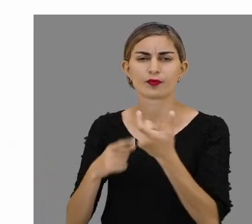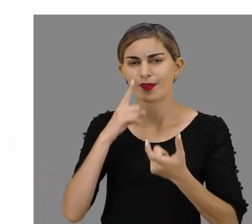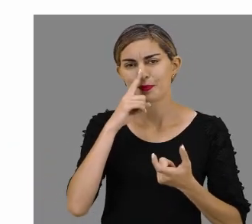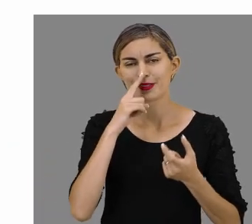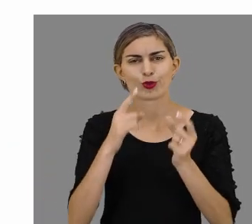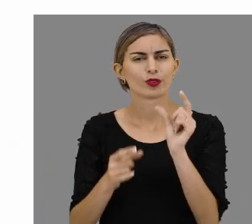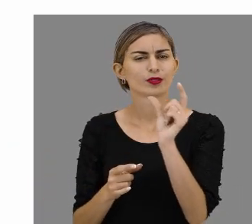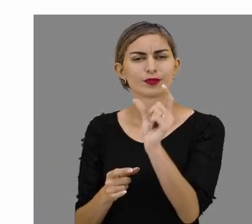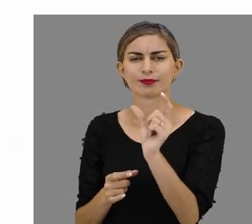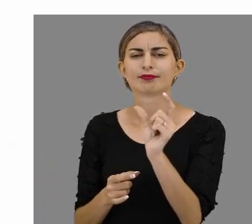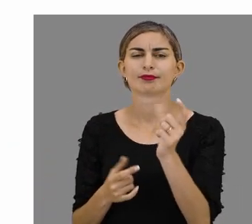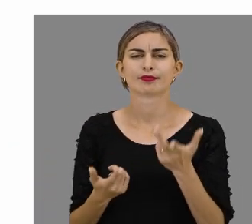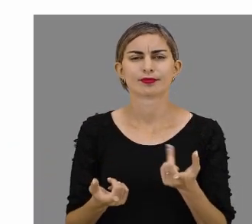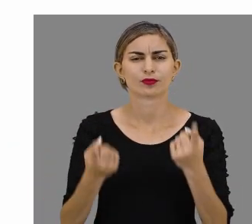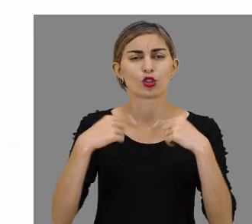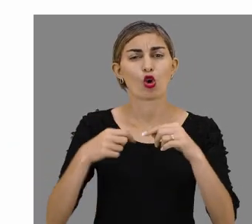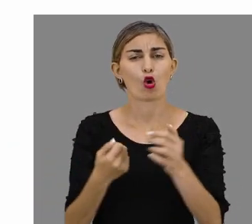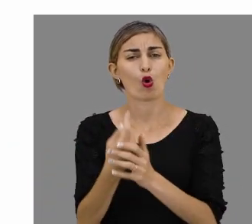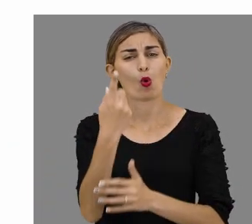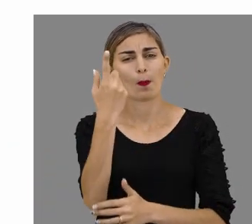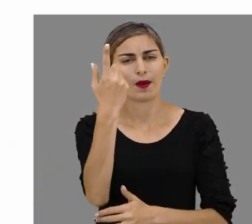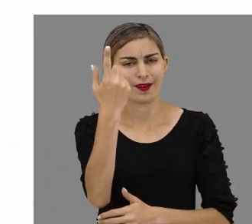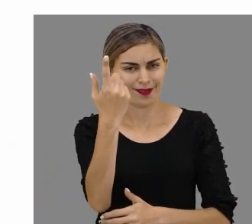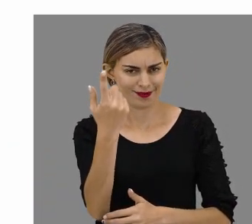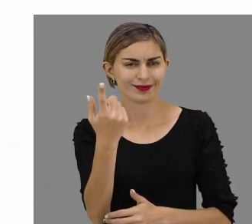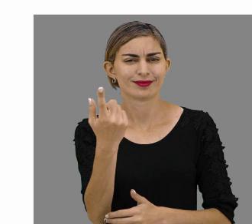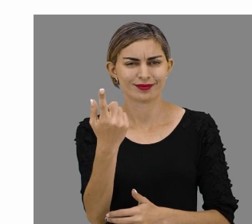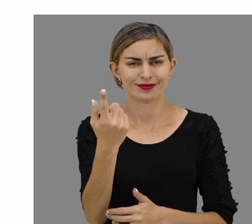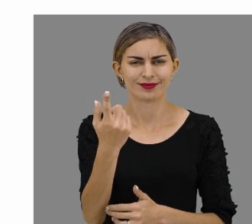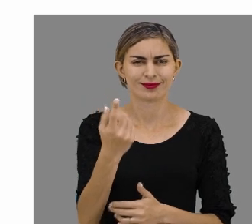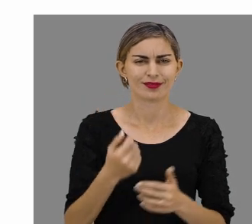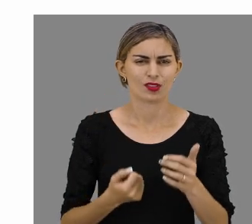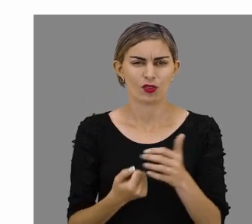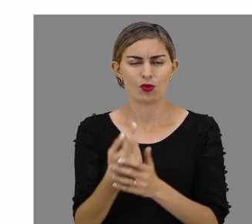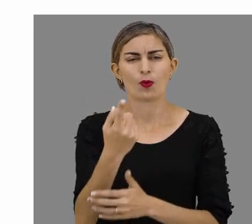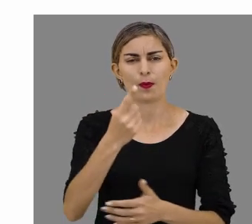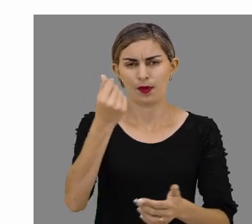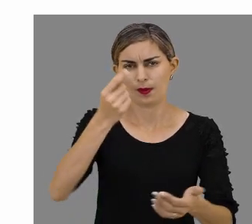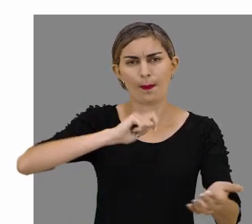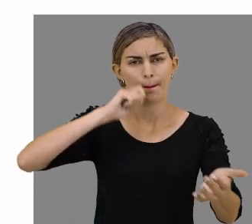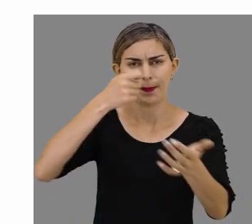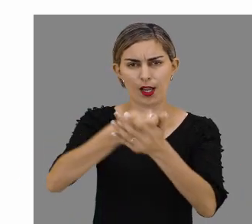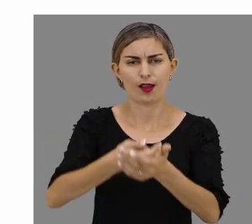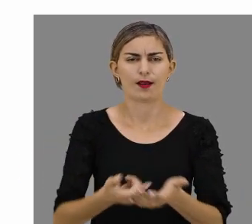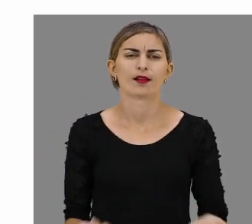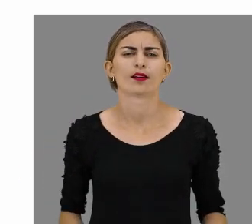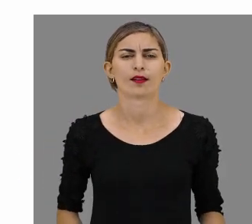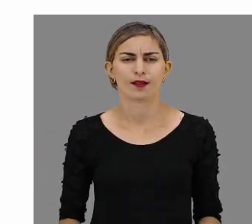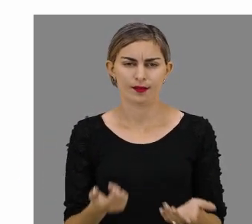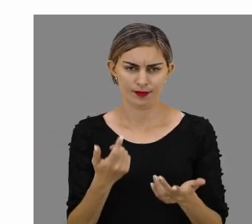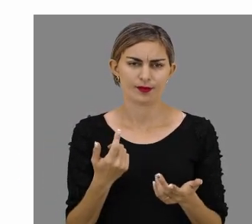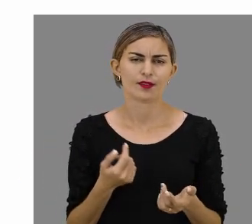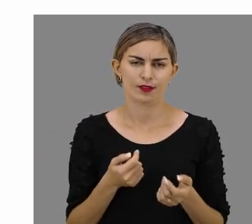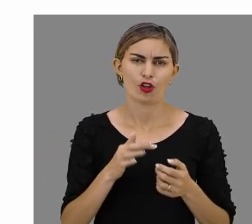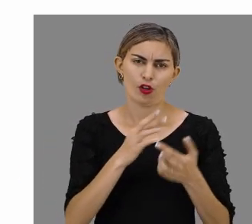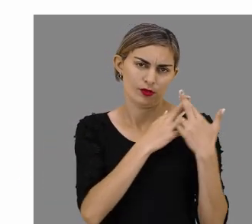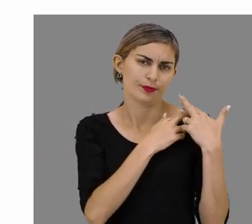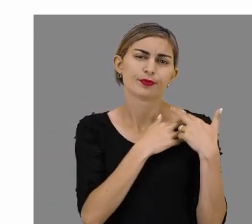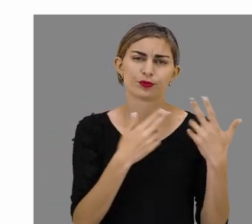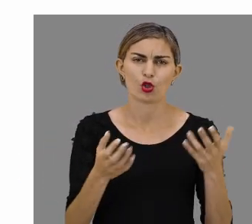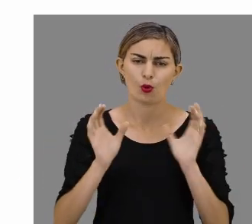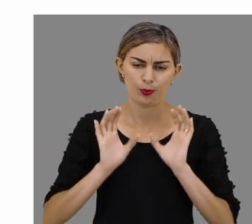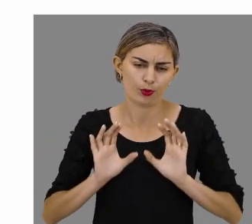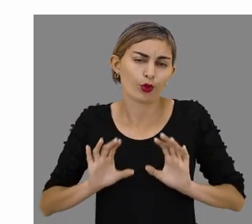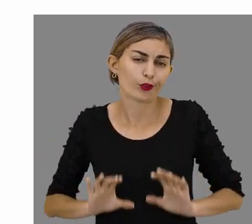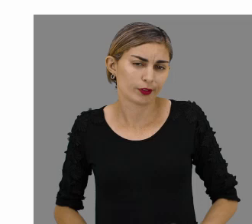seria o objeto biscoito. Comprar o produto seria pagar pelo produto. São